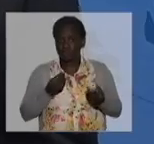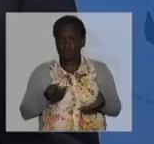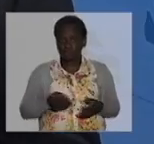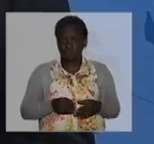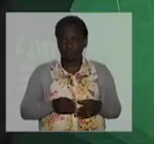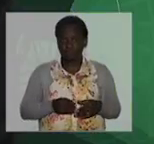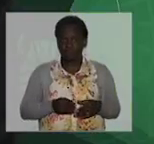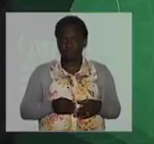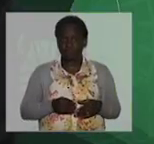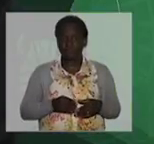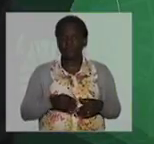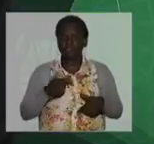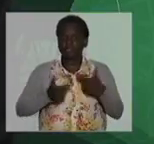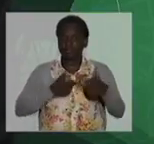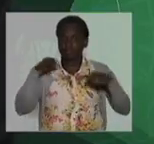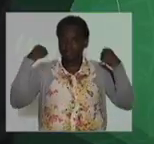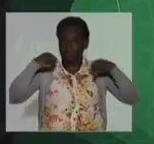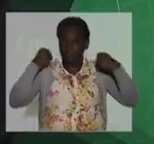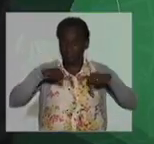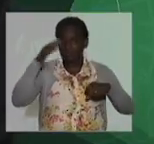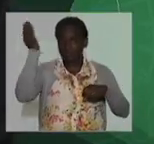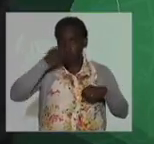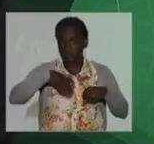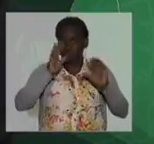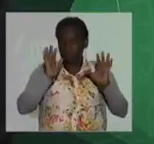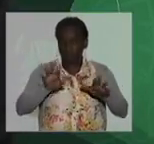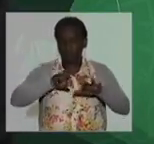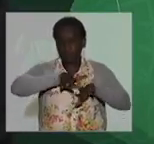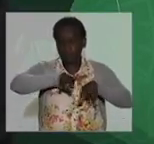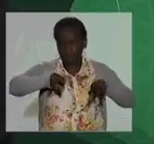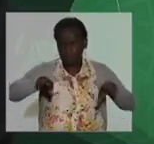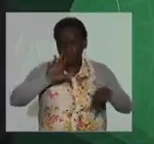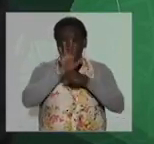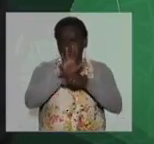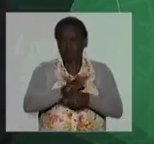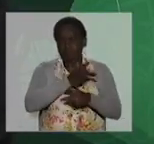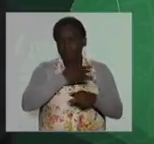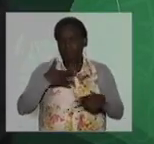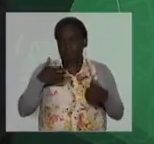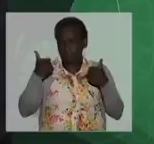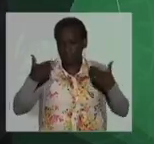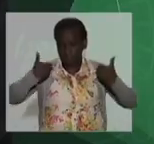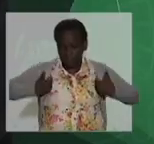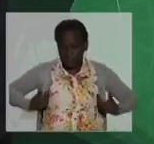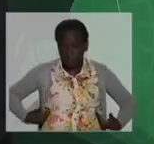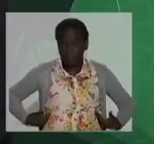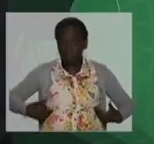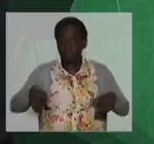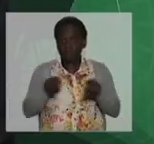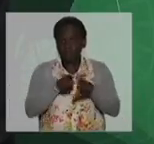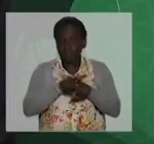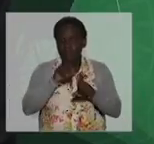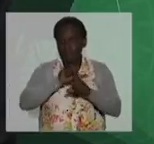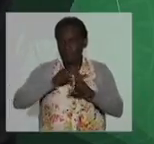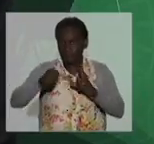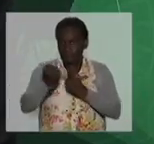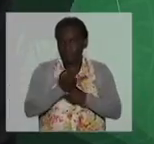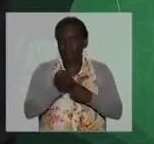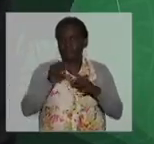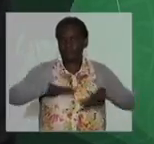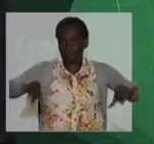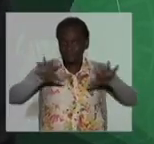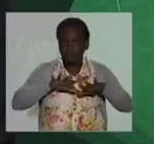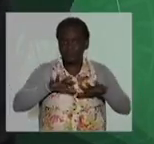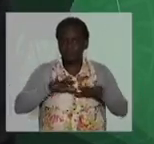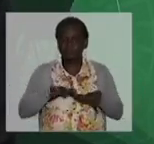jovem, no caso? A atividade física ela já está provada por uma série de fatores, os benefícios que ela traz para o corpo e para a